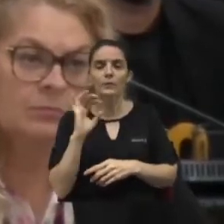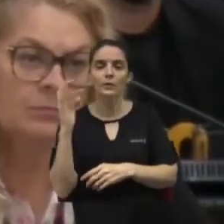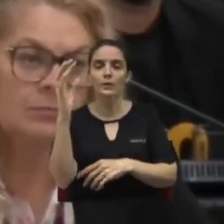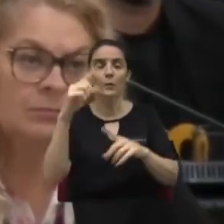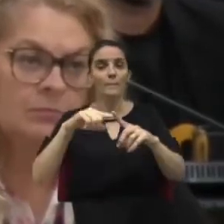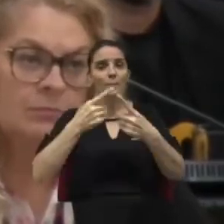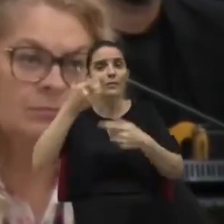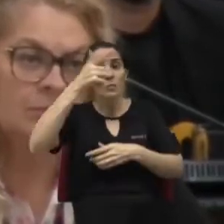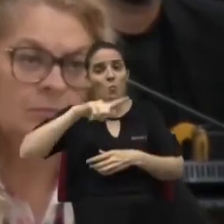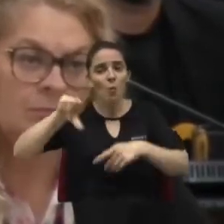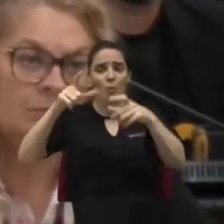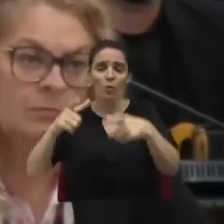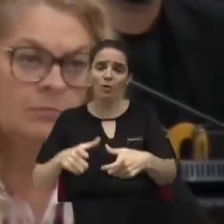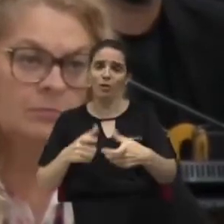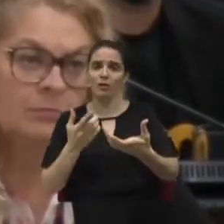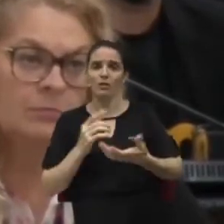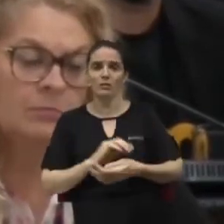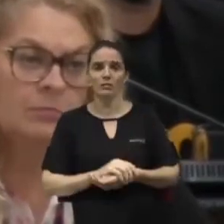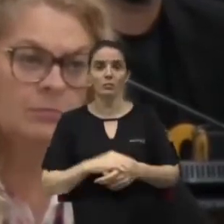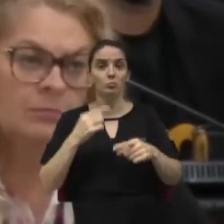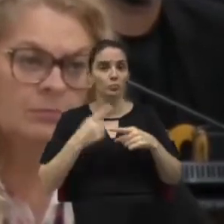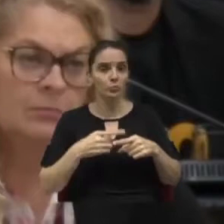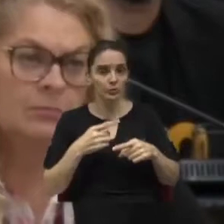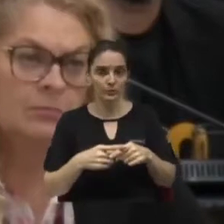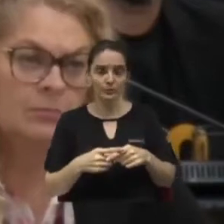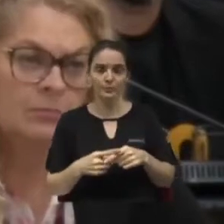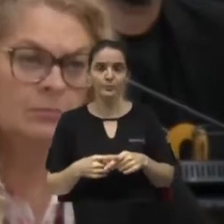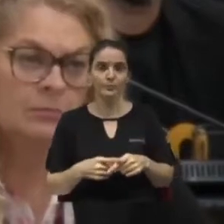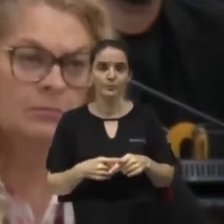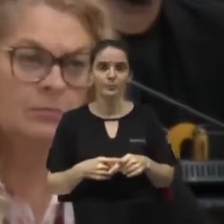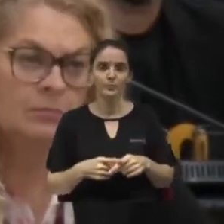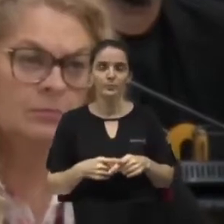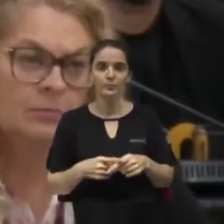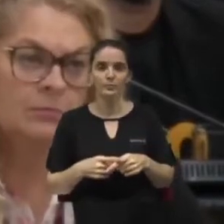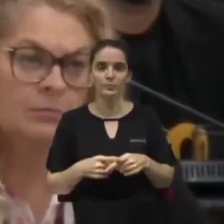locais. Porque, além de causar